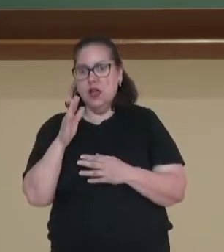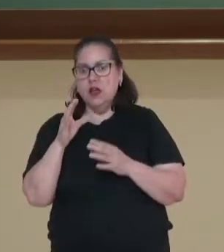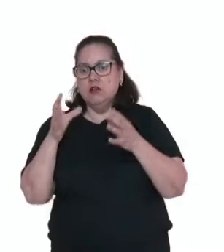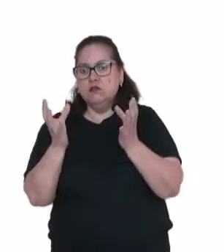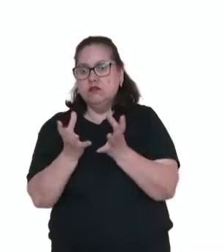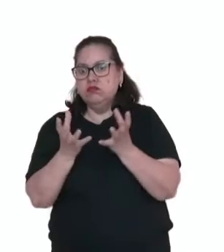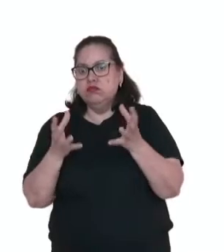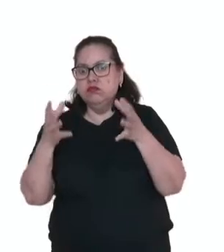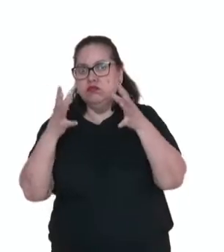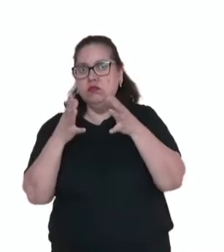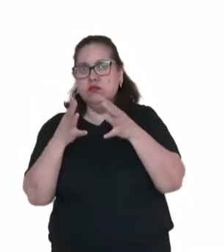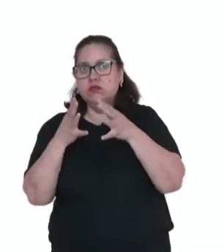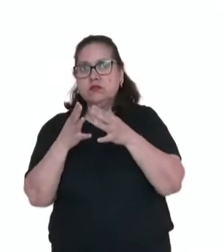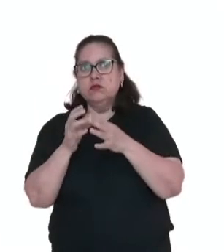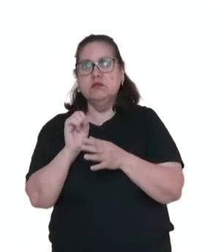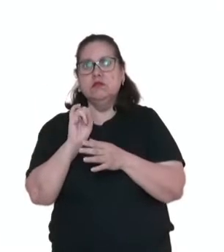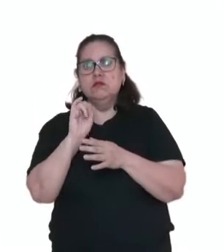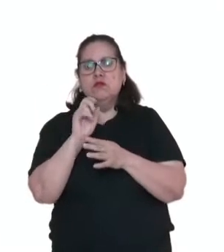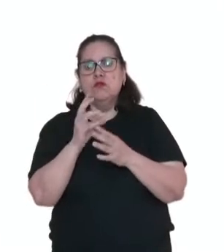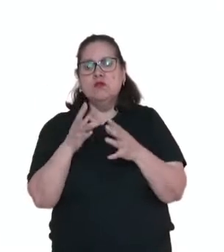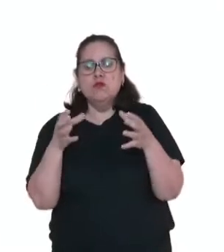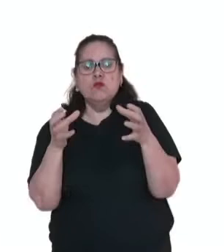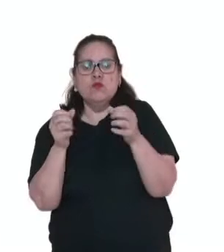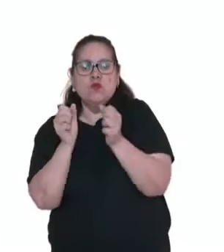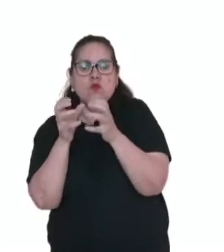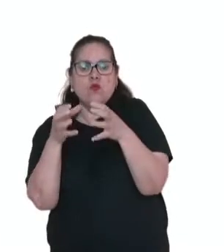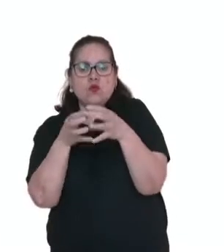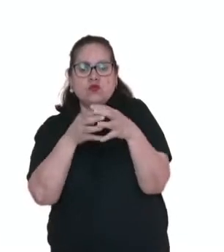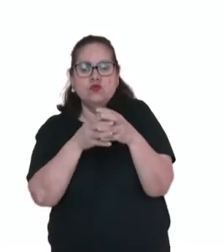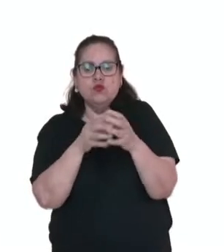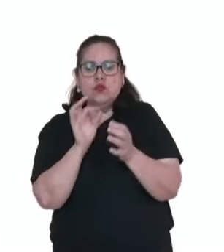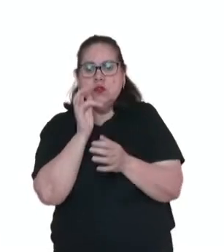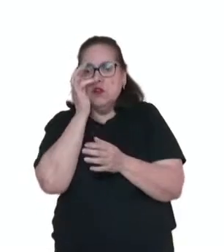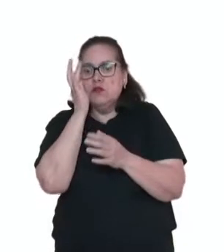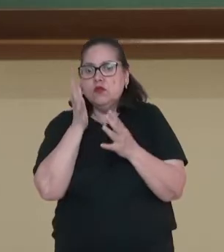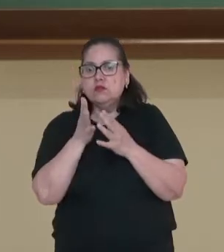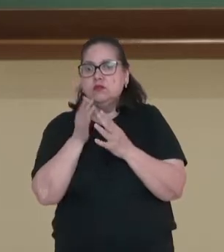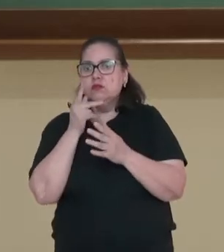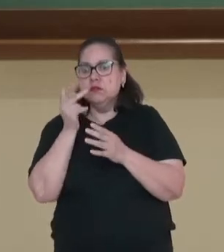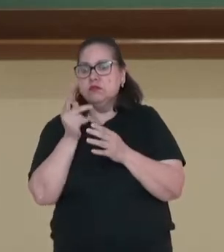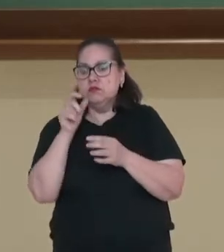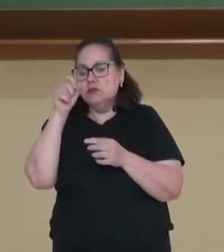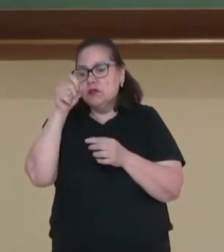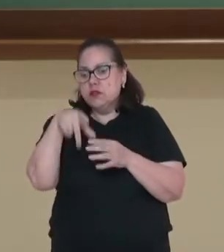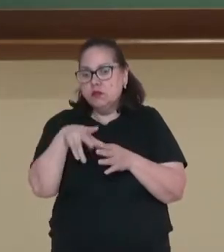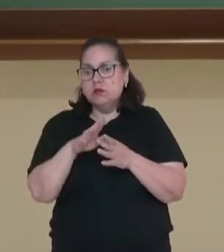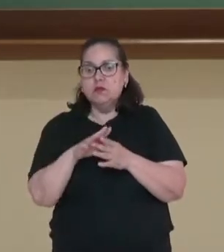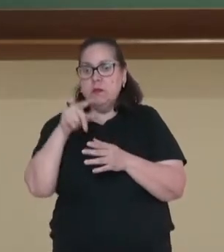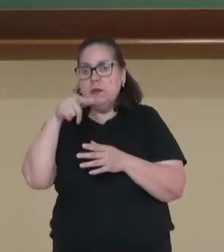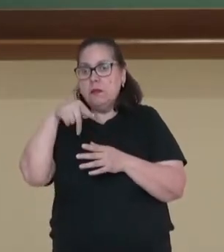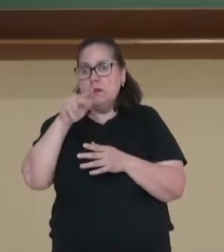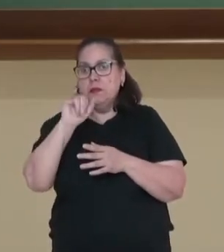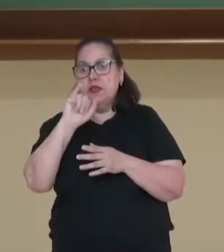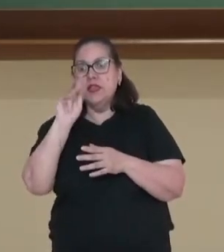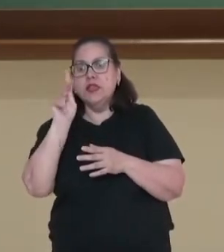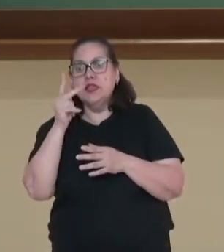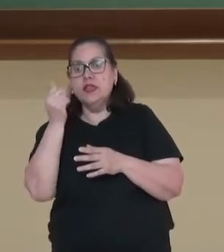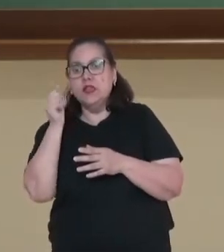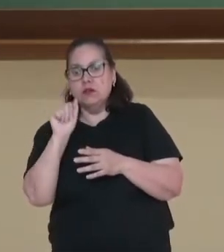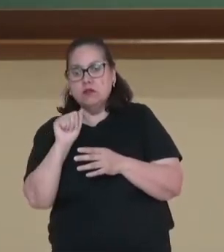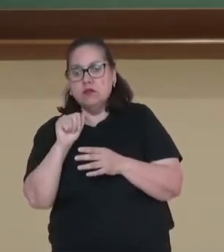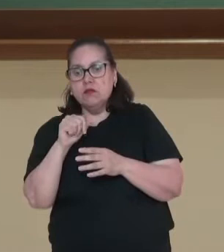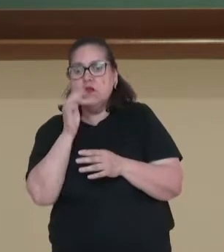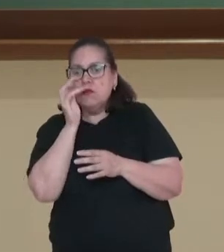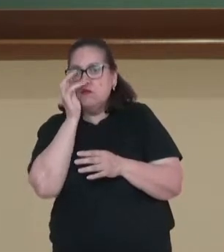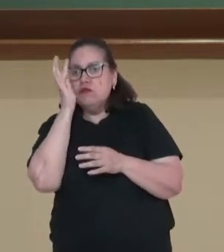é considerada uma inflorescência, ou seja, um conjunto de flores? Então a gente falou da semente, que é o pinhão, e agora uma